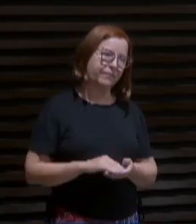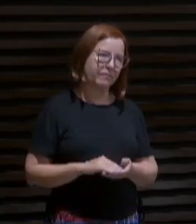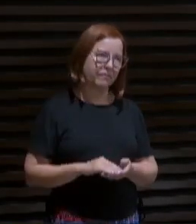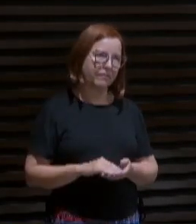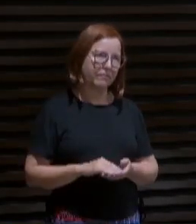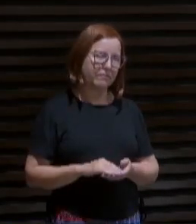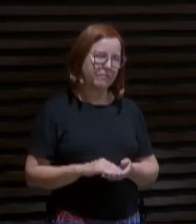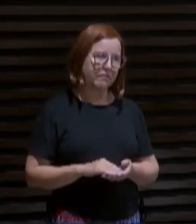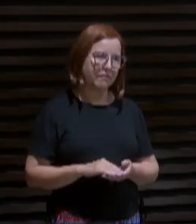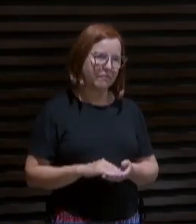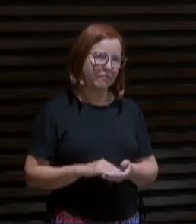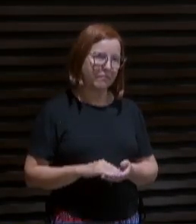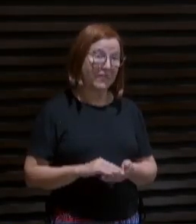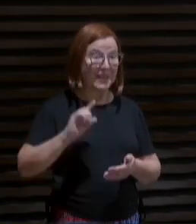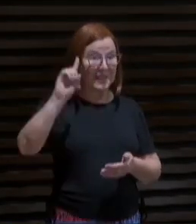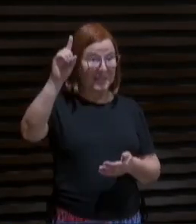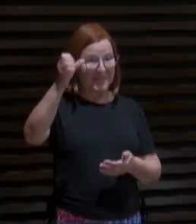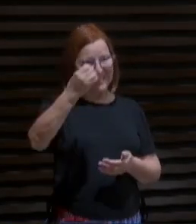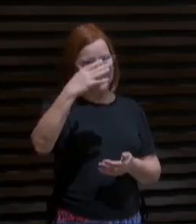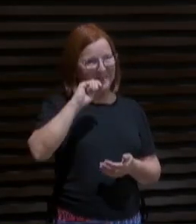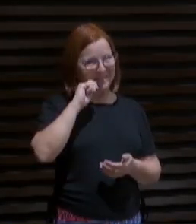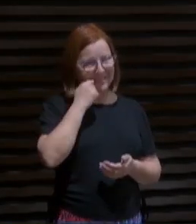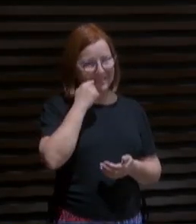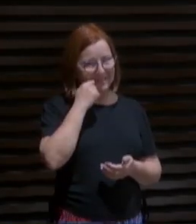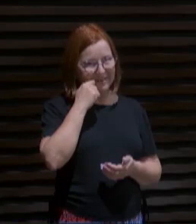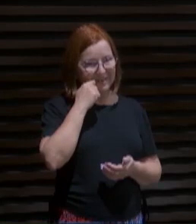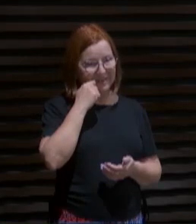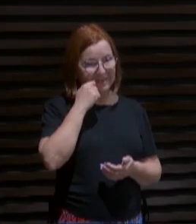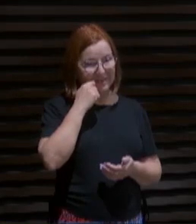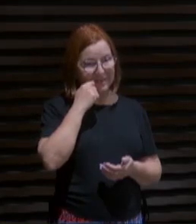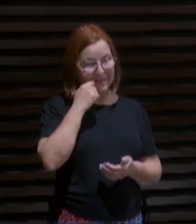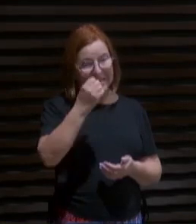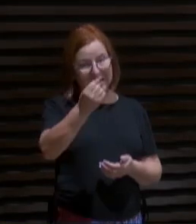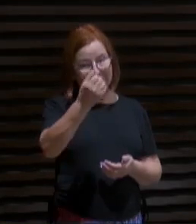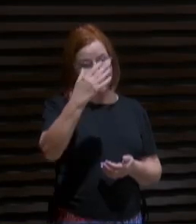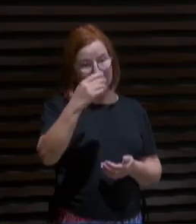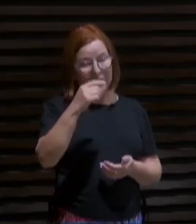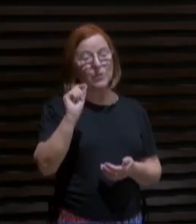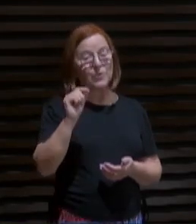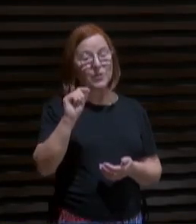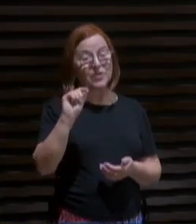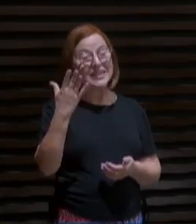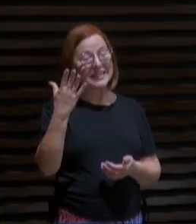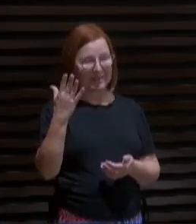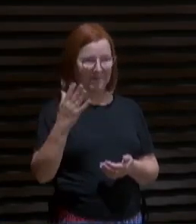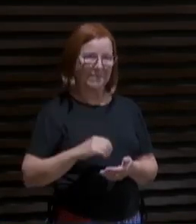Aquele, pois, que revela mistérios, te revelou o que há de ser.